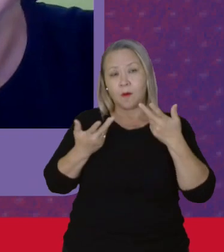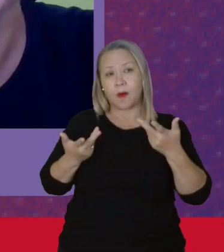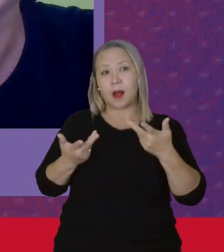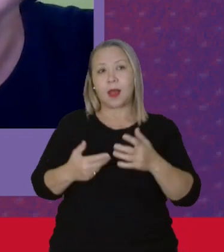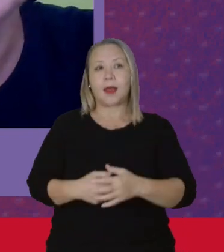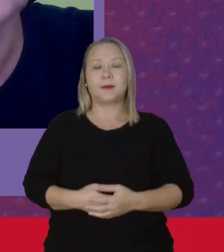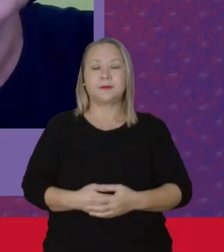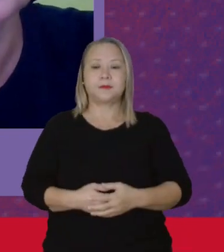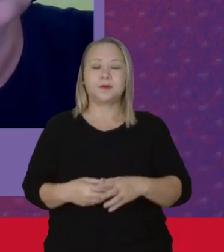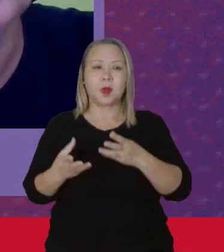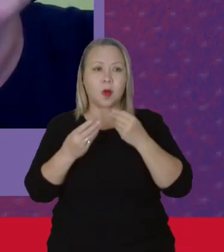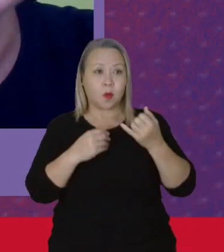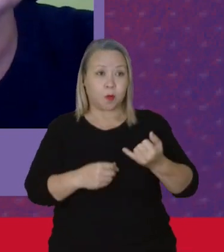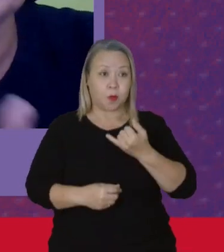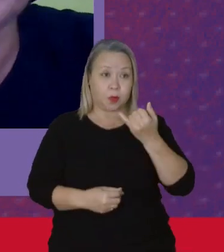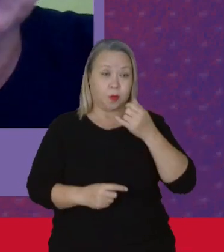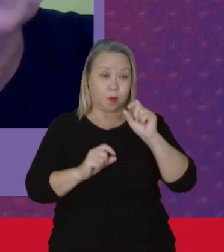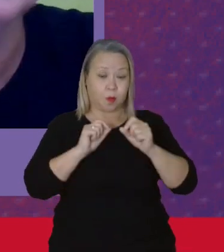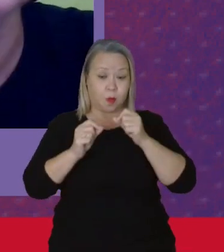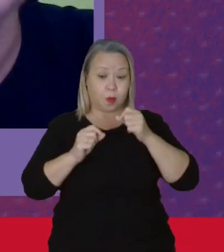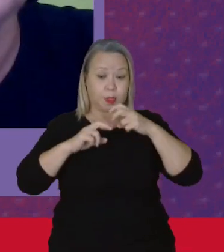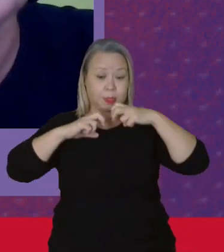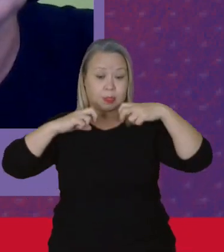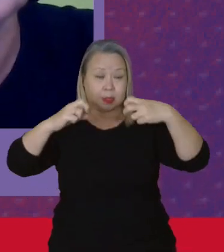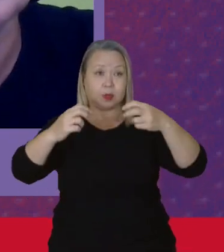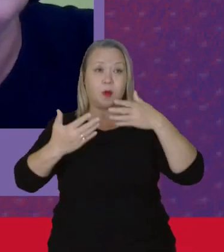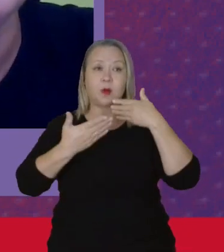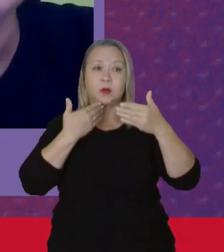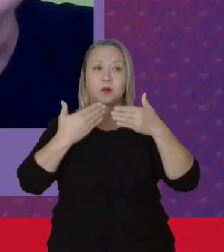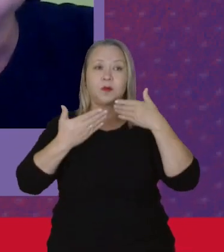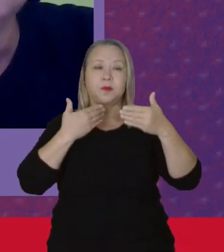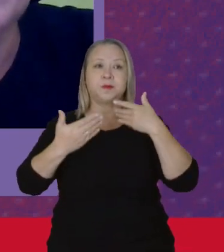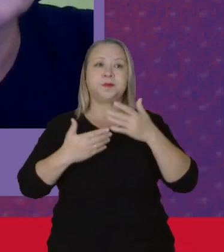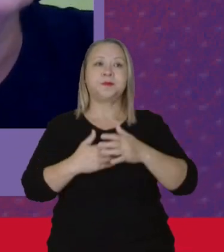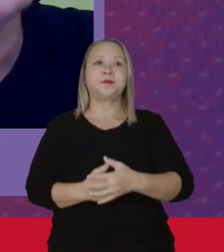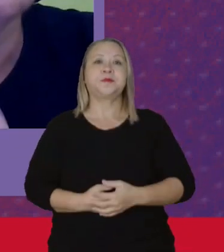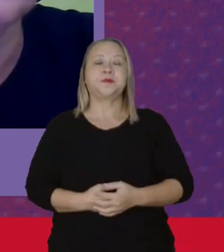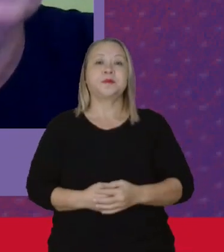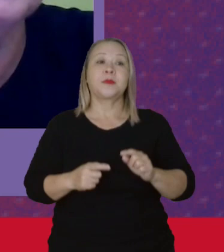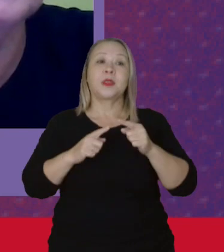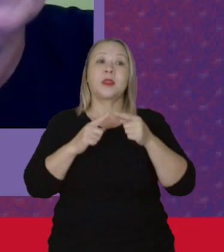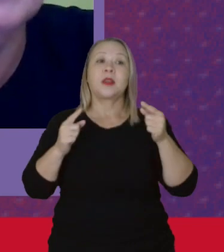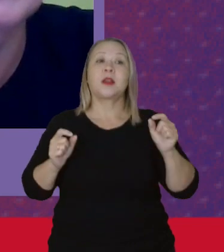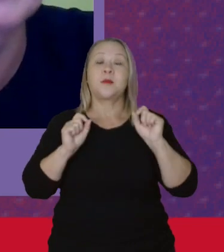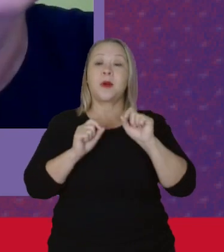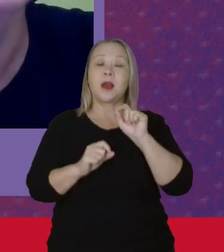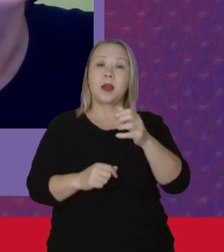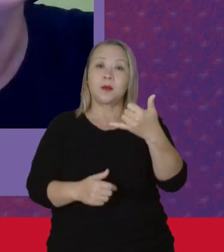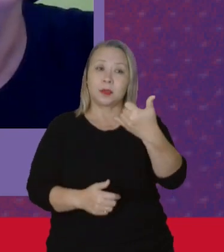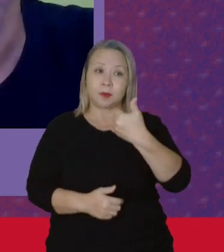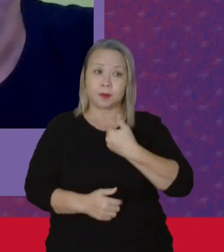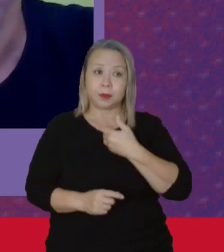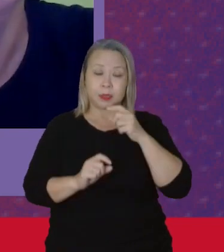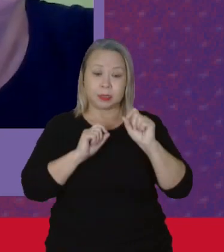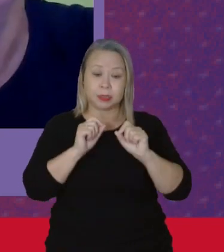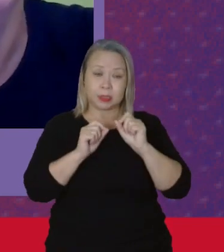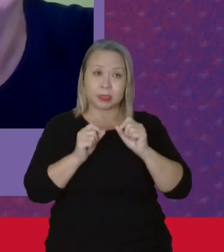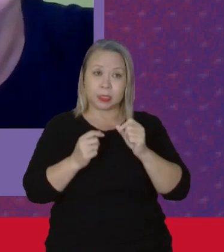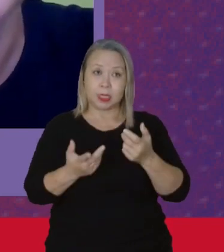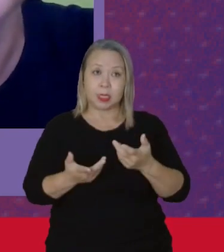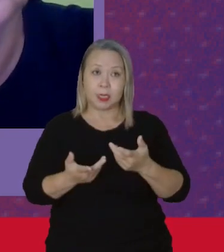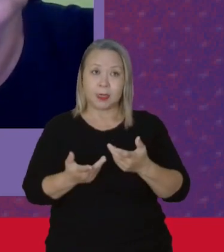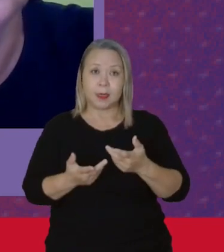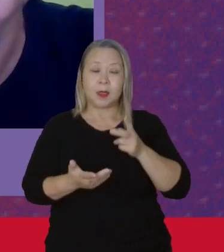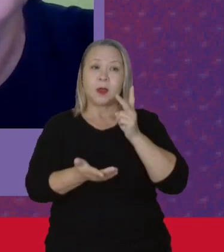é importante nessa roda de conversa. Eu sei que a Chopeli não está, mas você me disse que ela é da ANTRA, né? E eu